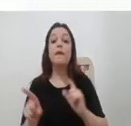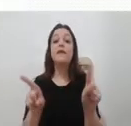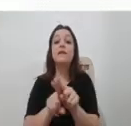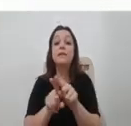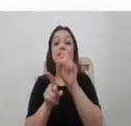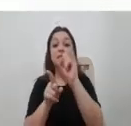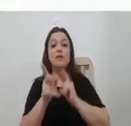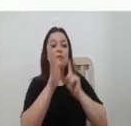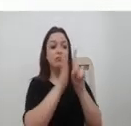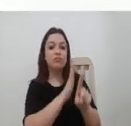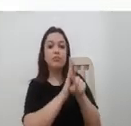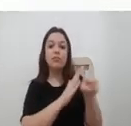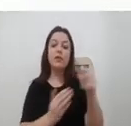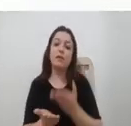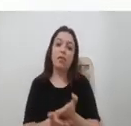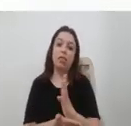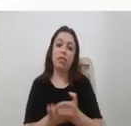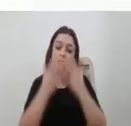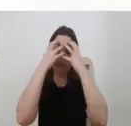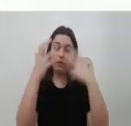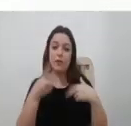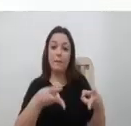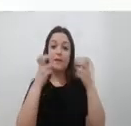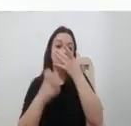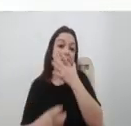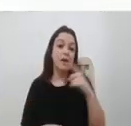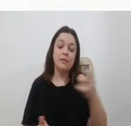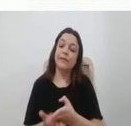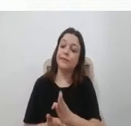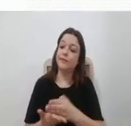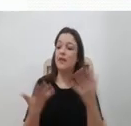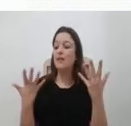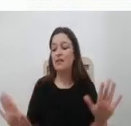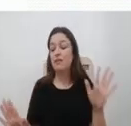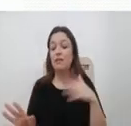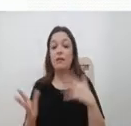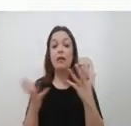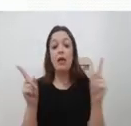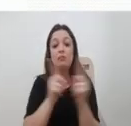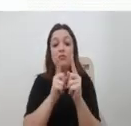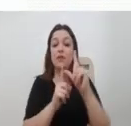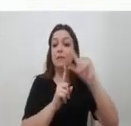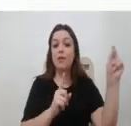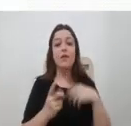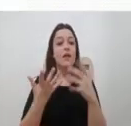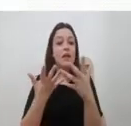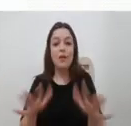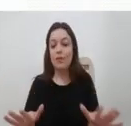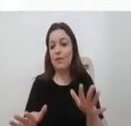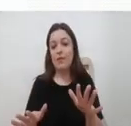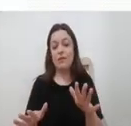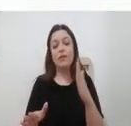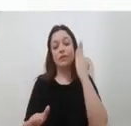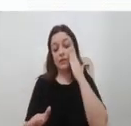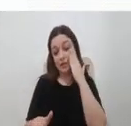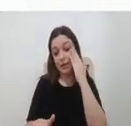ou relutante em dar informações ou colaborar com a consulta, isso mostra, né, se ele